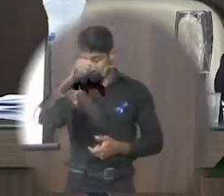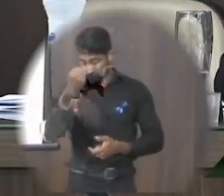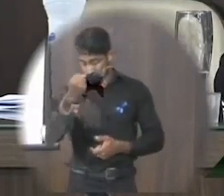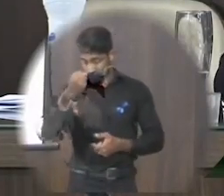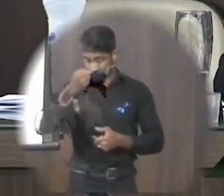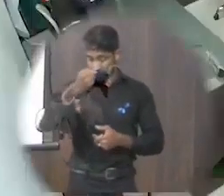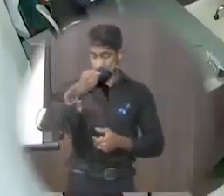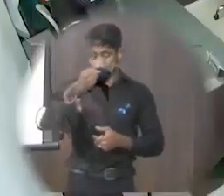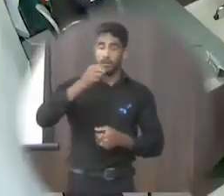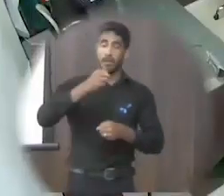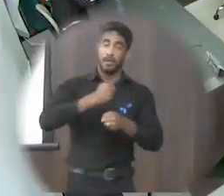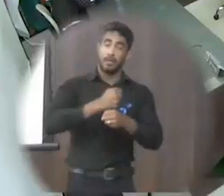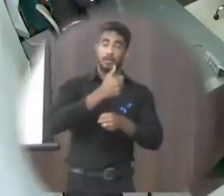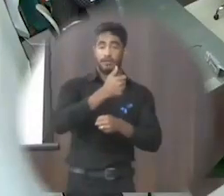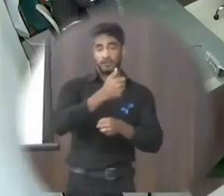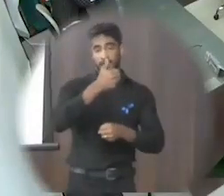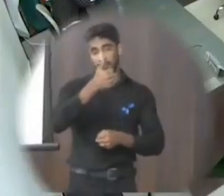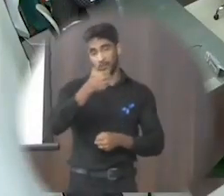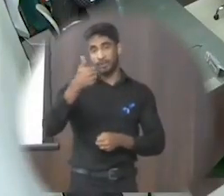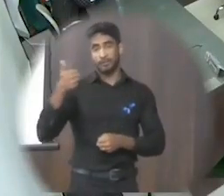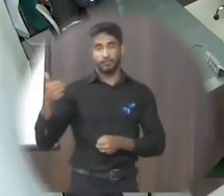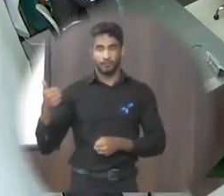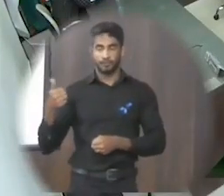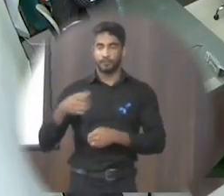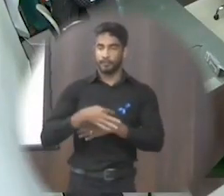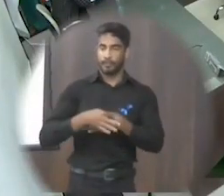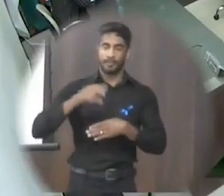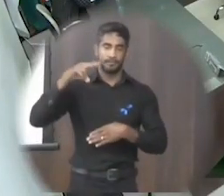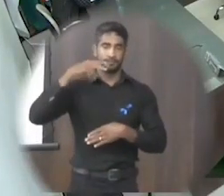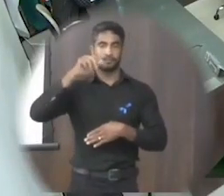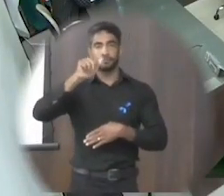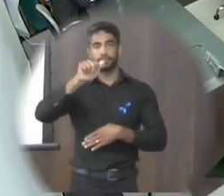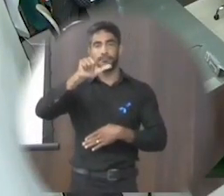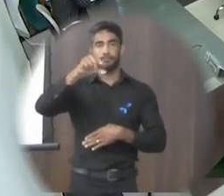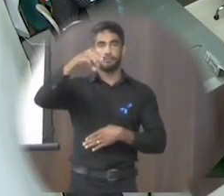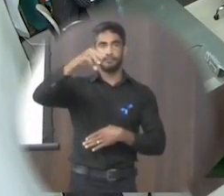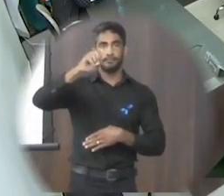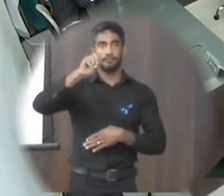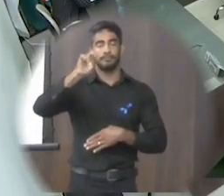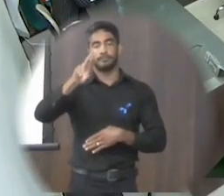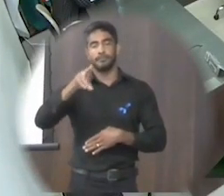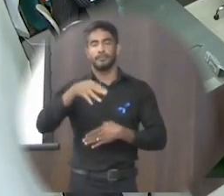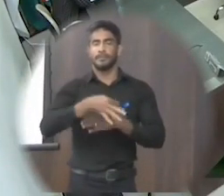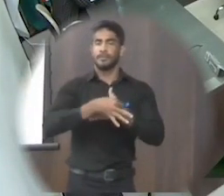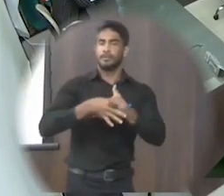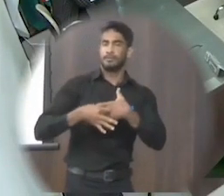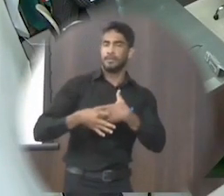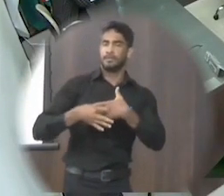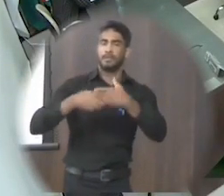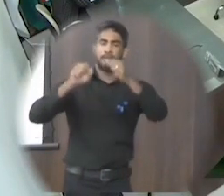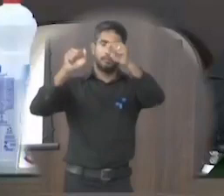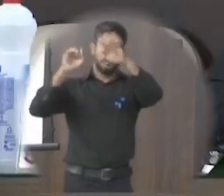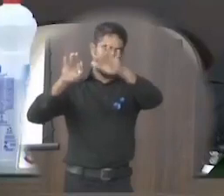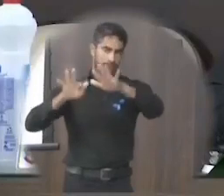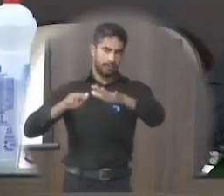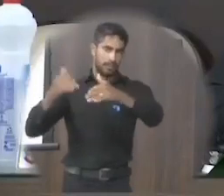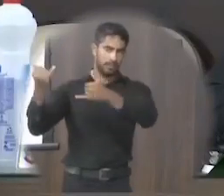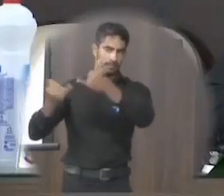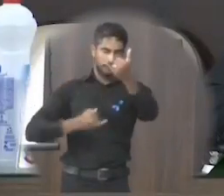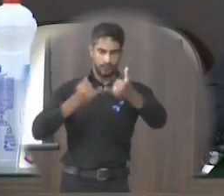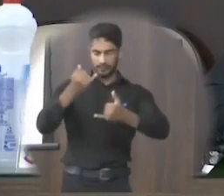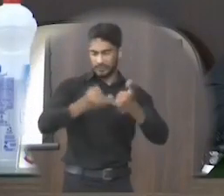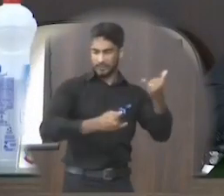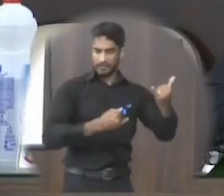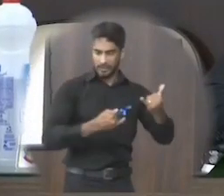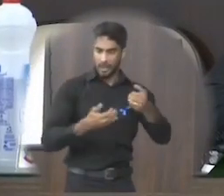298-2021, de autoria do vereador Almir Dias Santos. Excelentíssimo senhor presidente, o vereador que subscreve vem na forma regimental